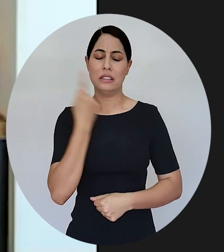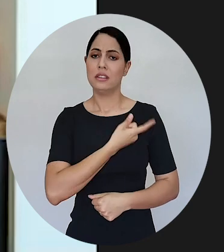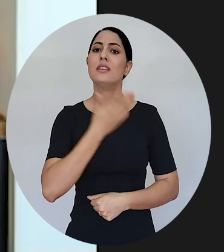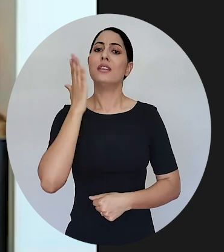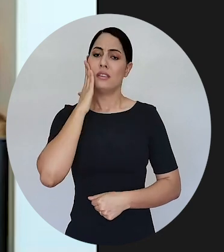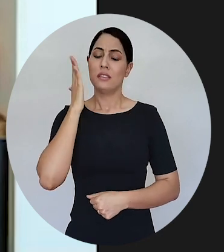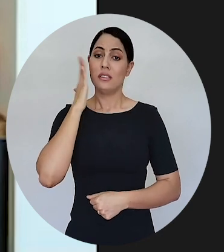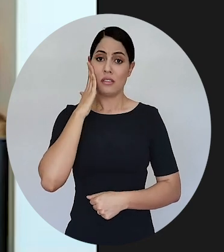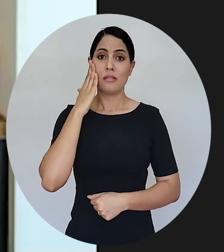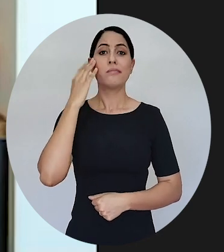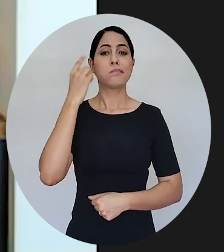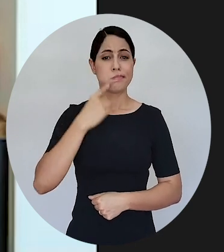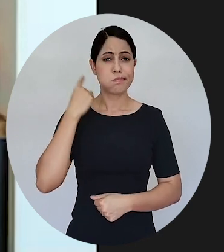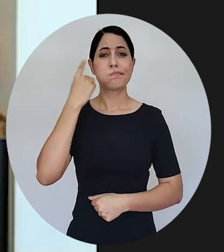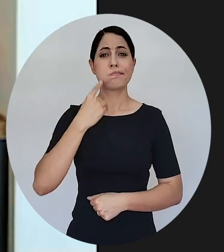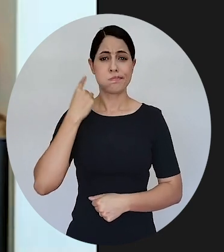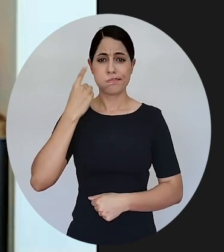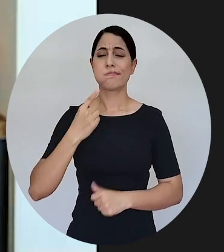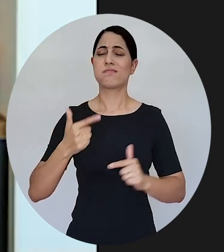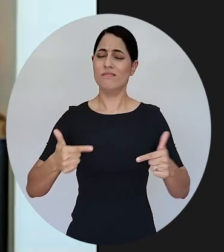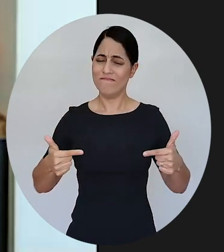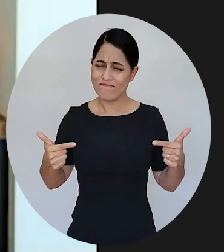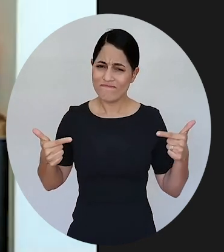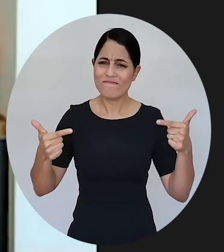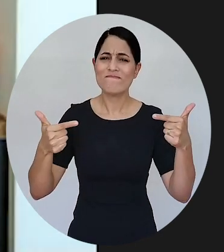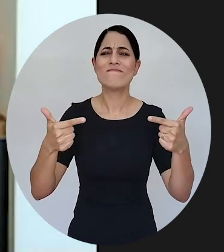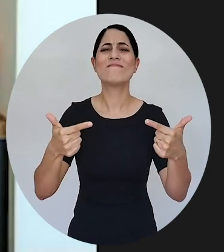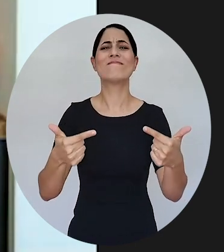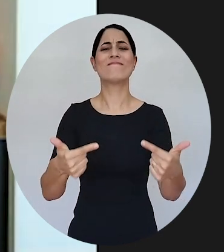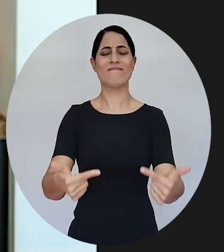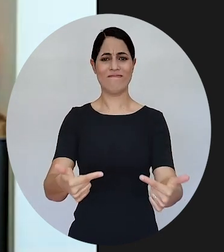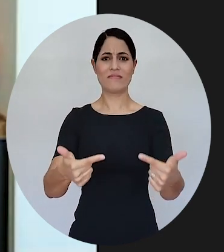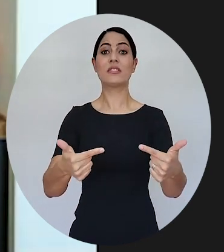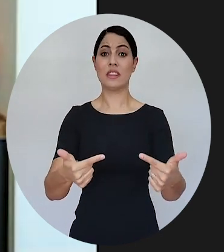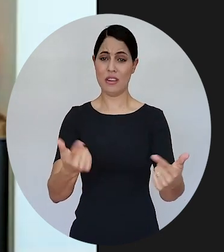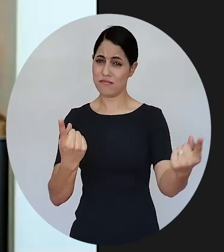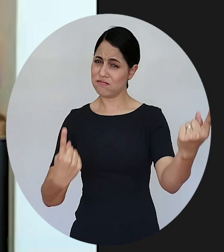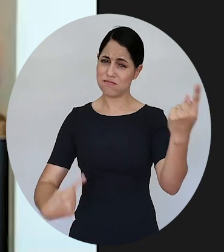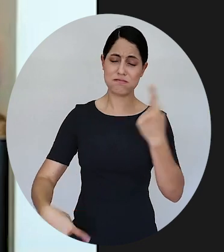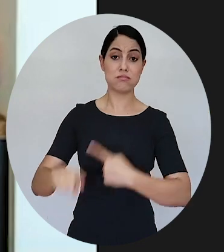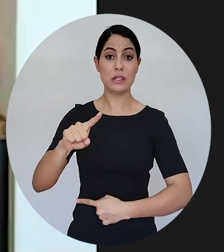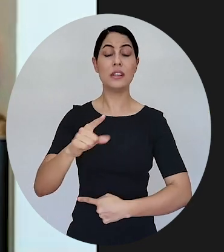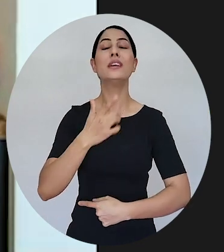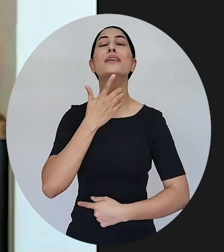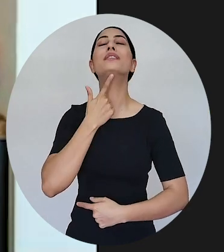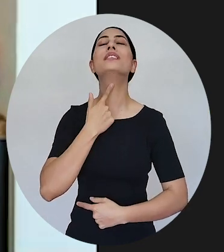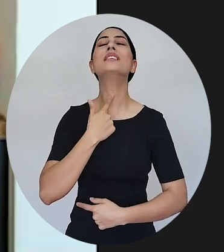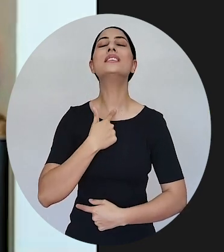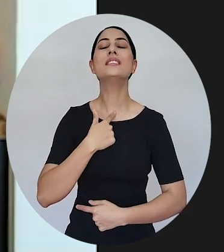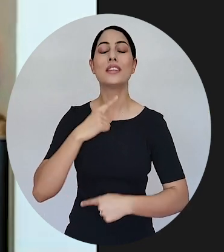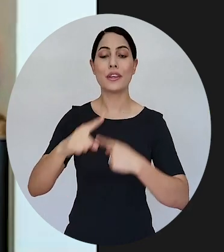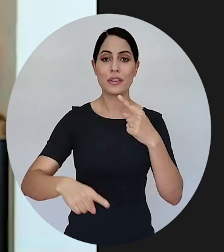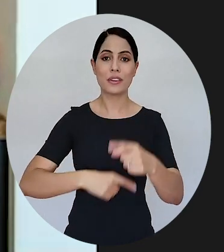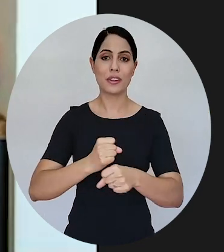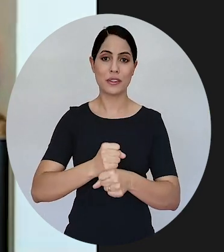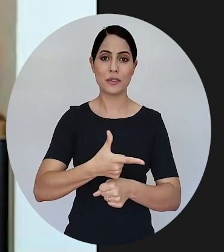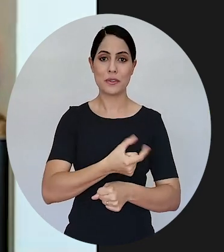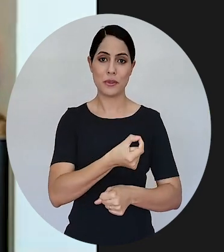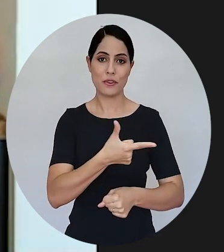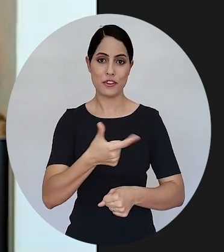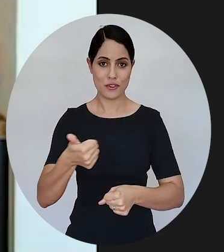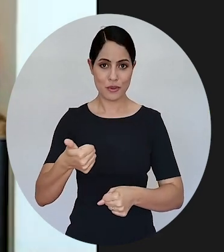sabemos que a advocacia enfrentou um desafio gigantesco e eu desejo do fundo do meu coração